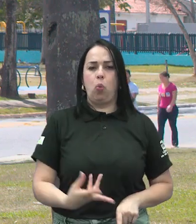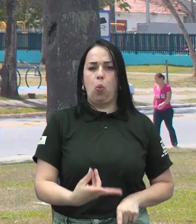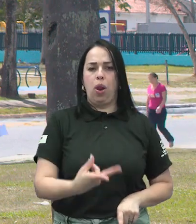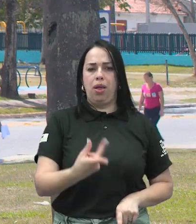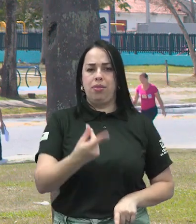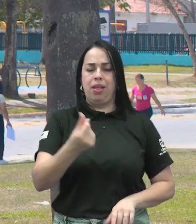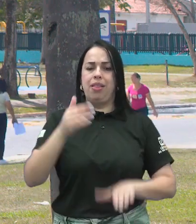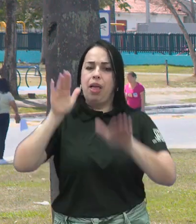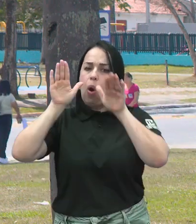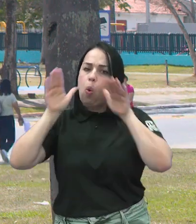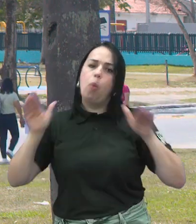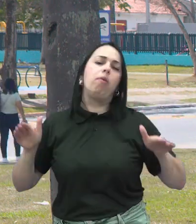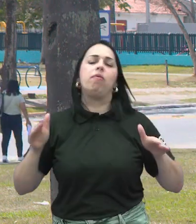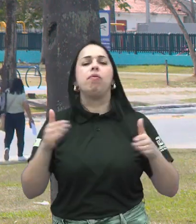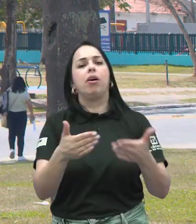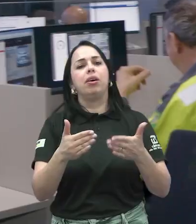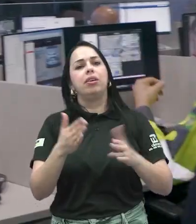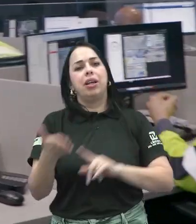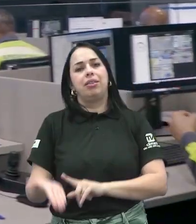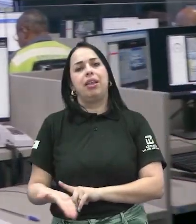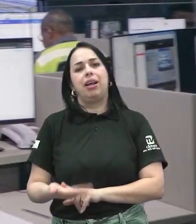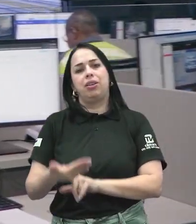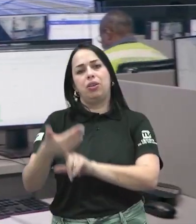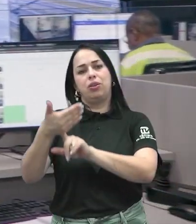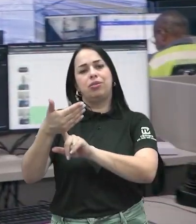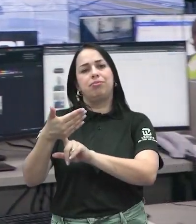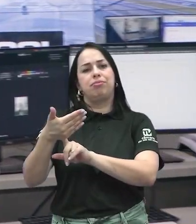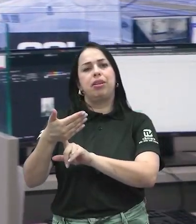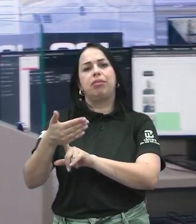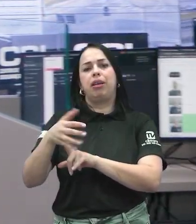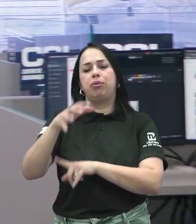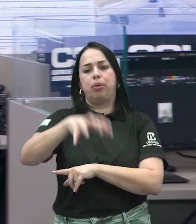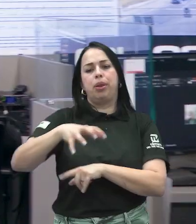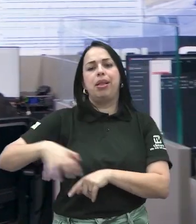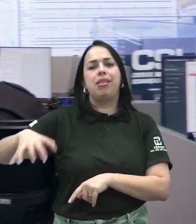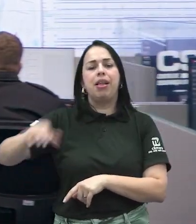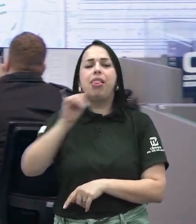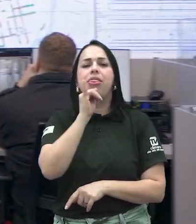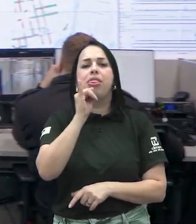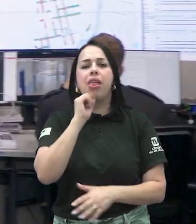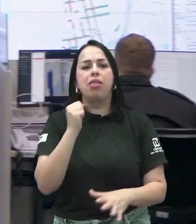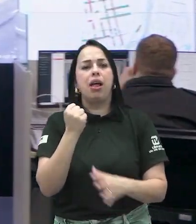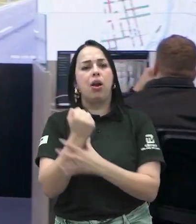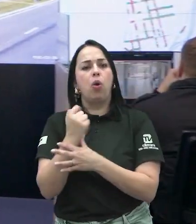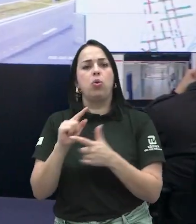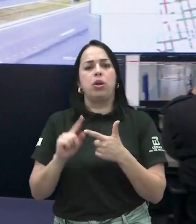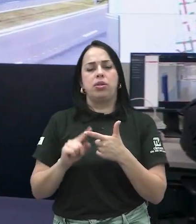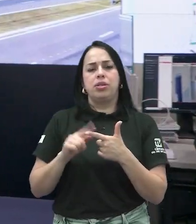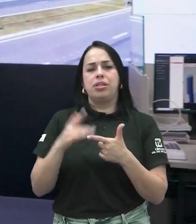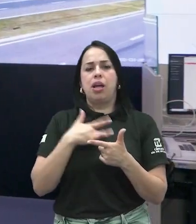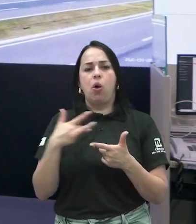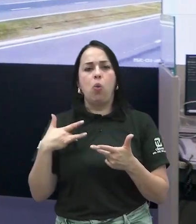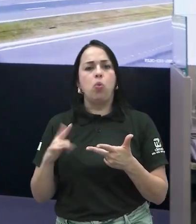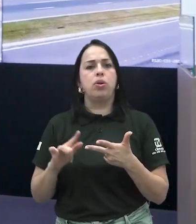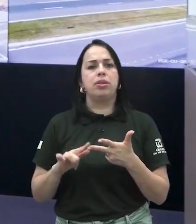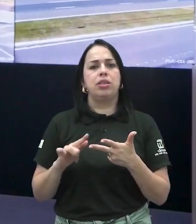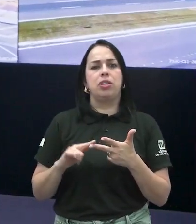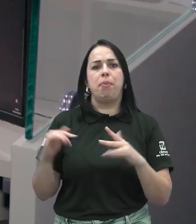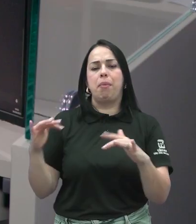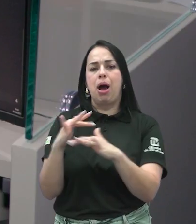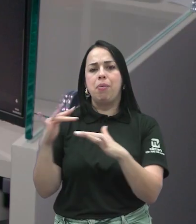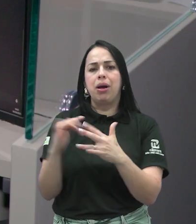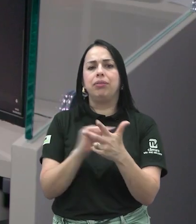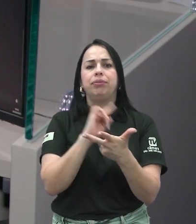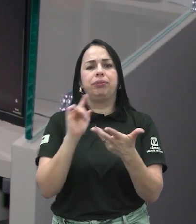objetivo central de uma cidade digital, com tecnologias que estão em todos os setores, como segurança pública,